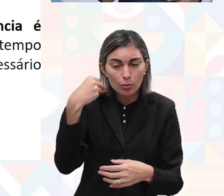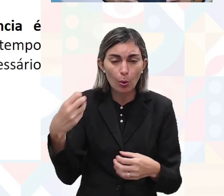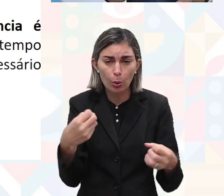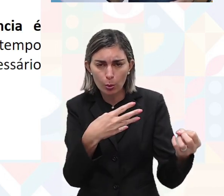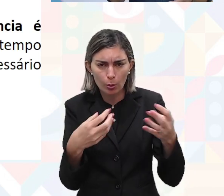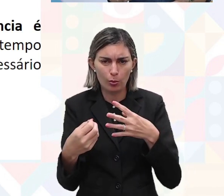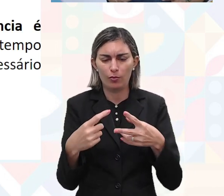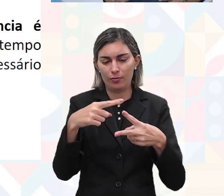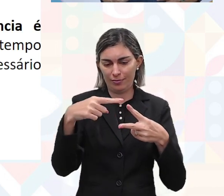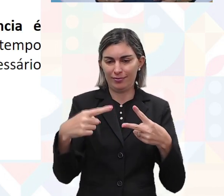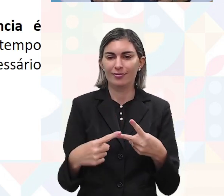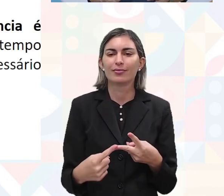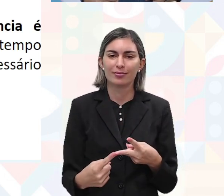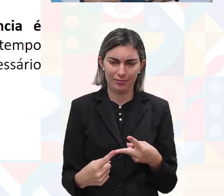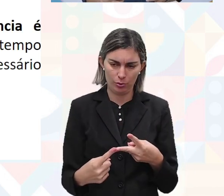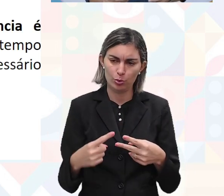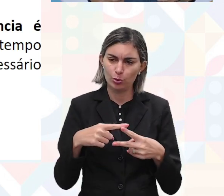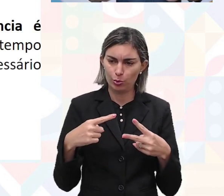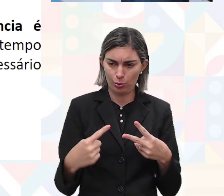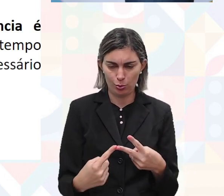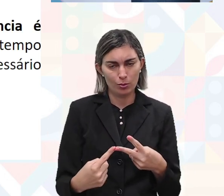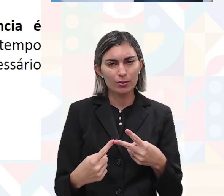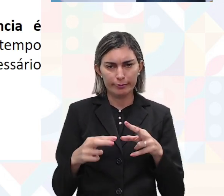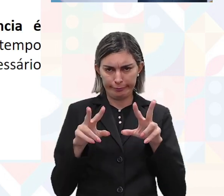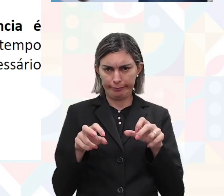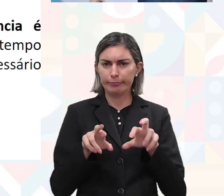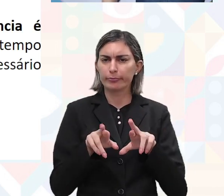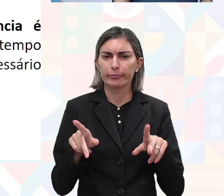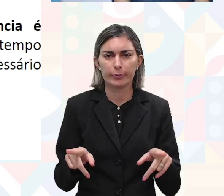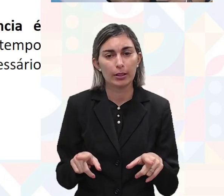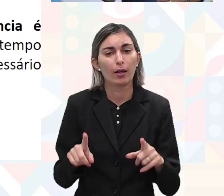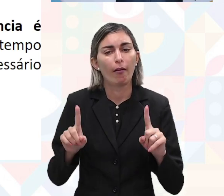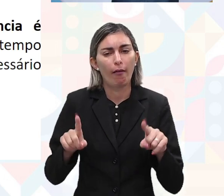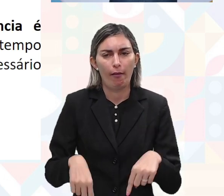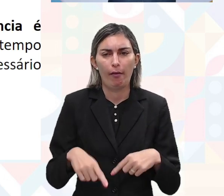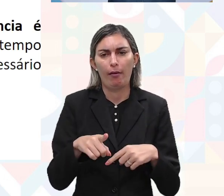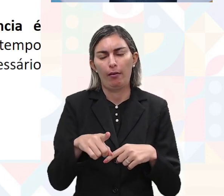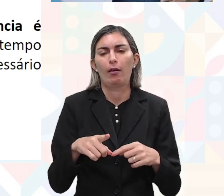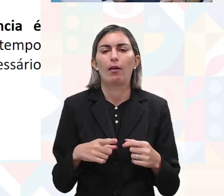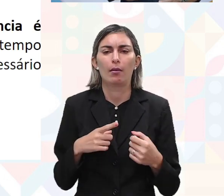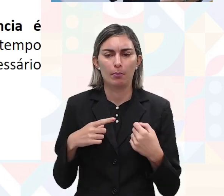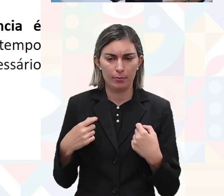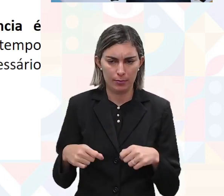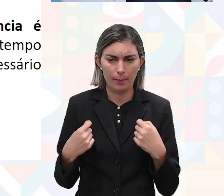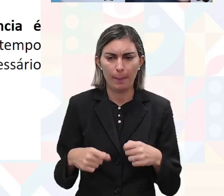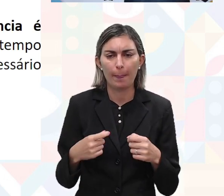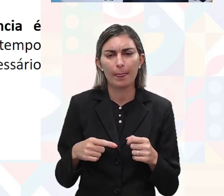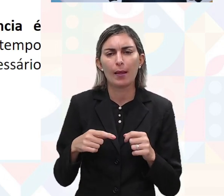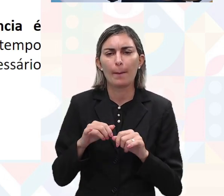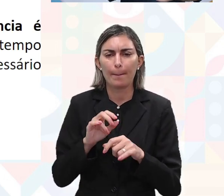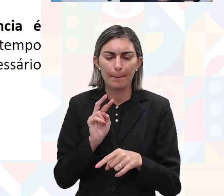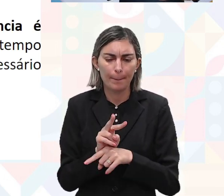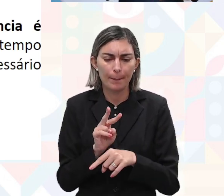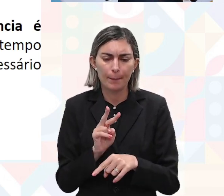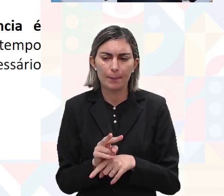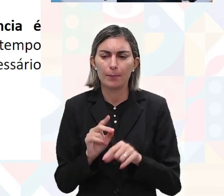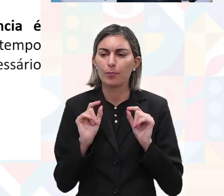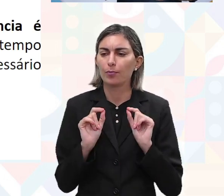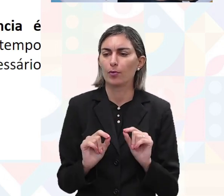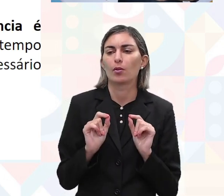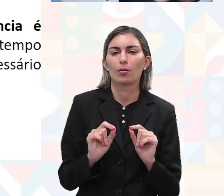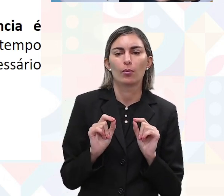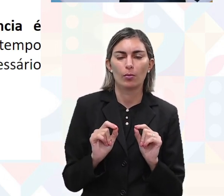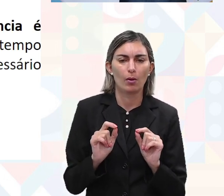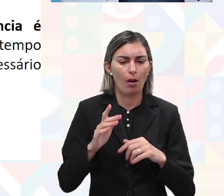serem duas abordagens diferentes, essa ambidestria ela preza